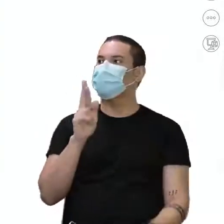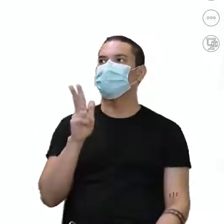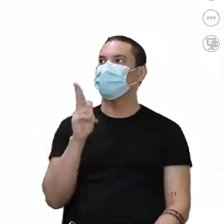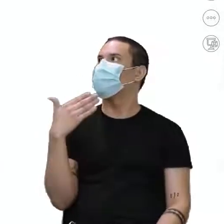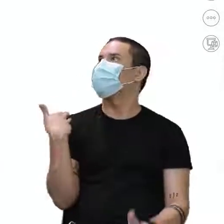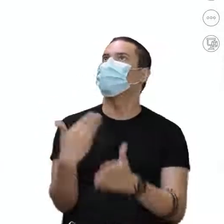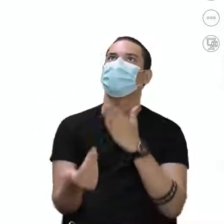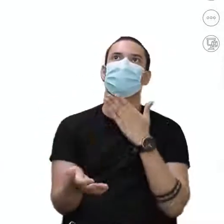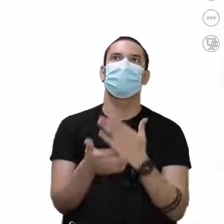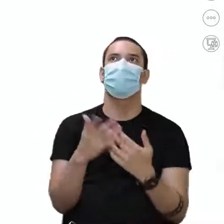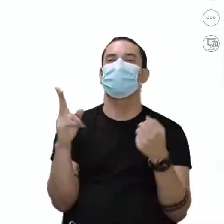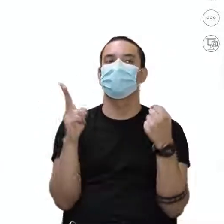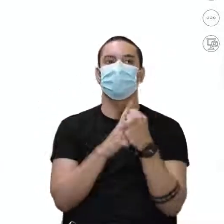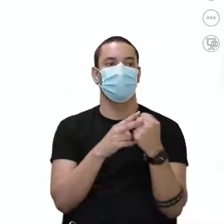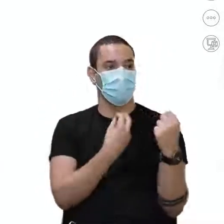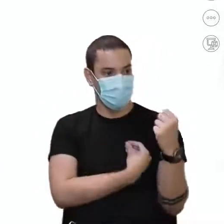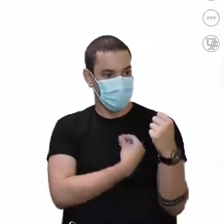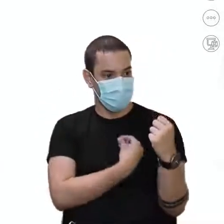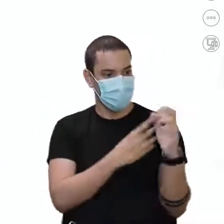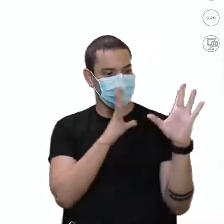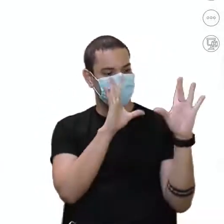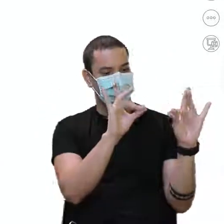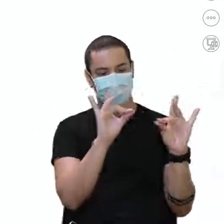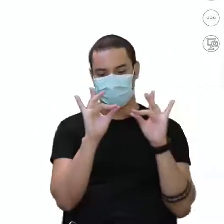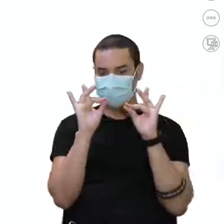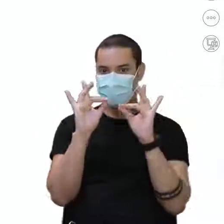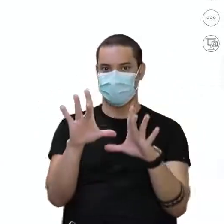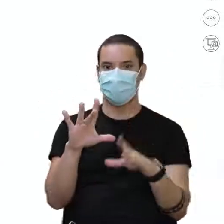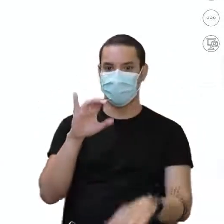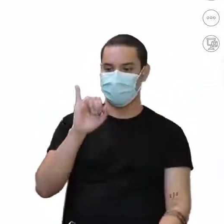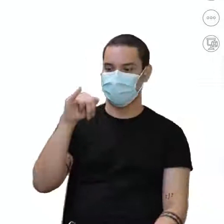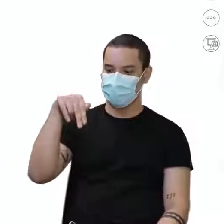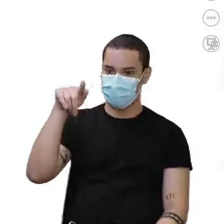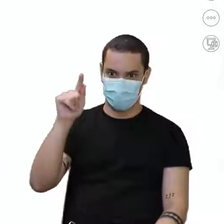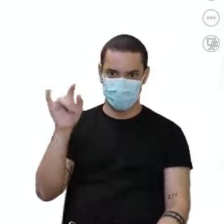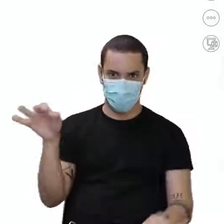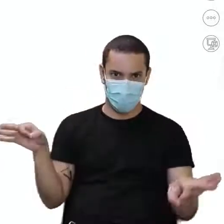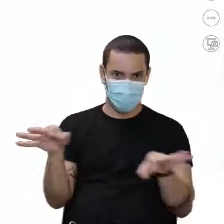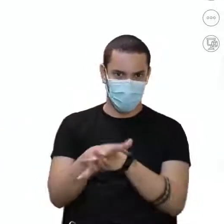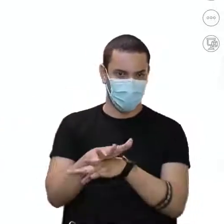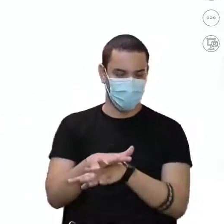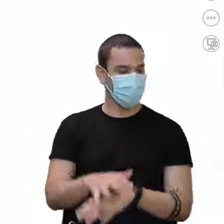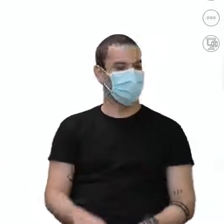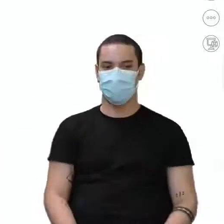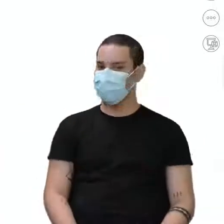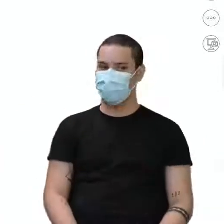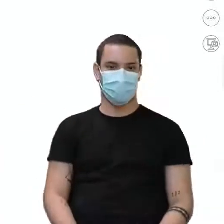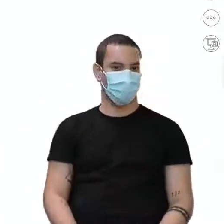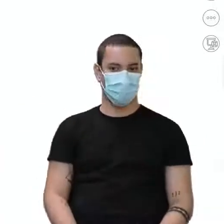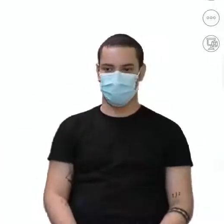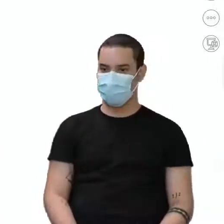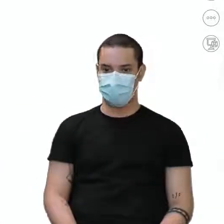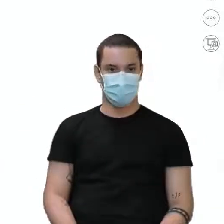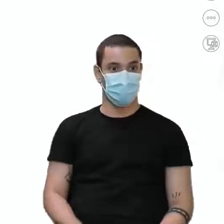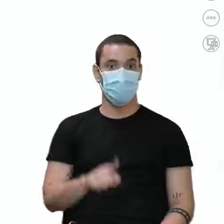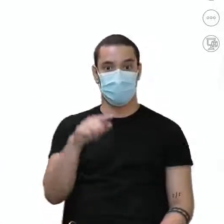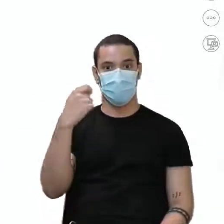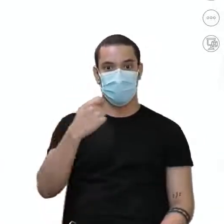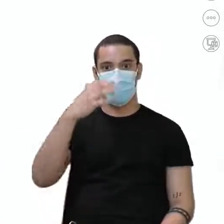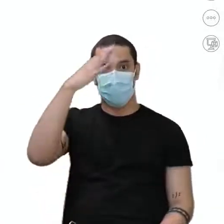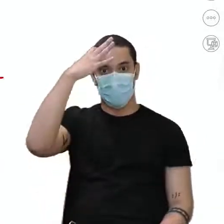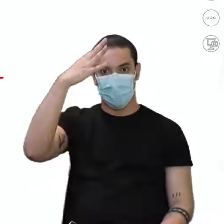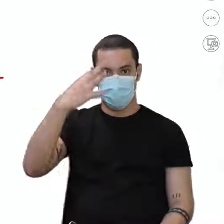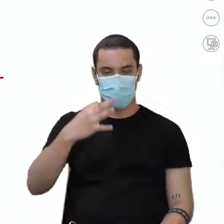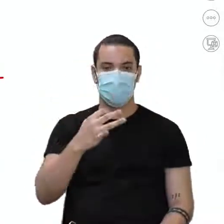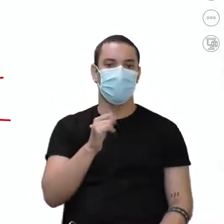seu verbo no presente, assim, na sua forma base, sem o to, e aí você colocar o ing, fechou. Não, aqui nesses casos,